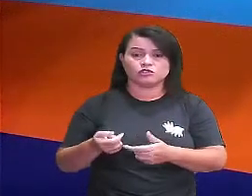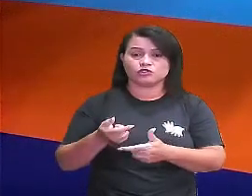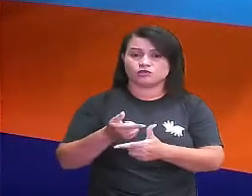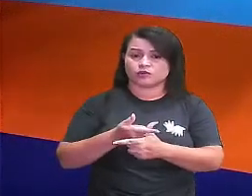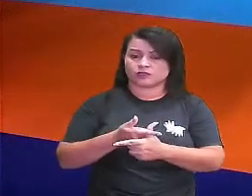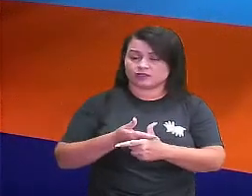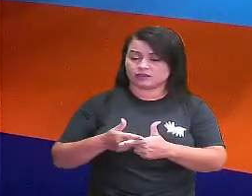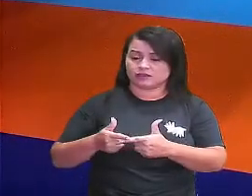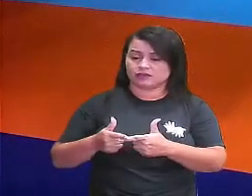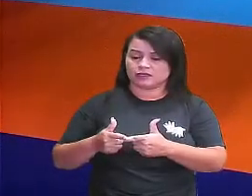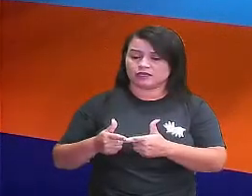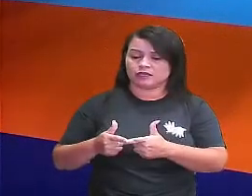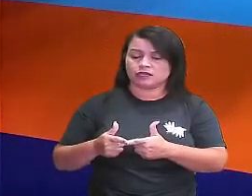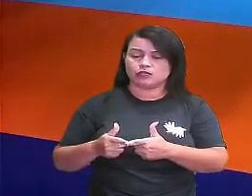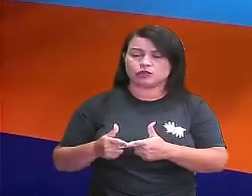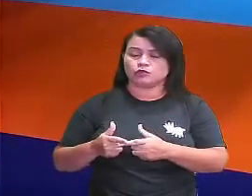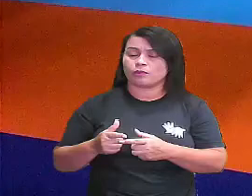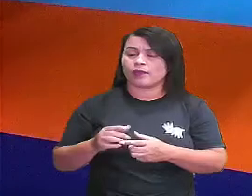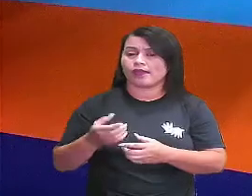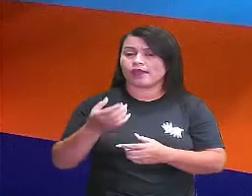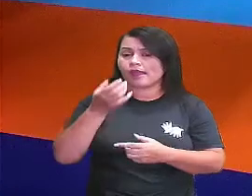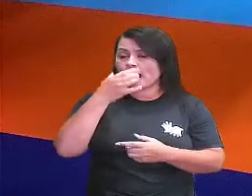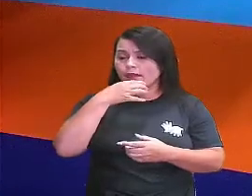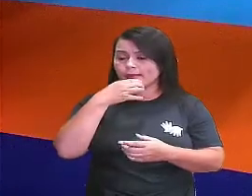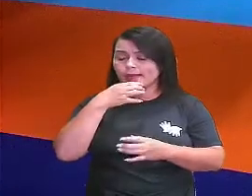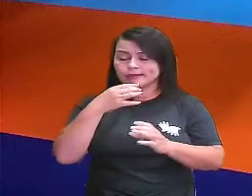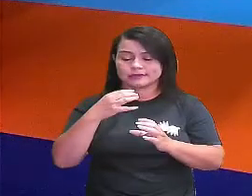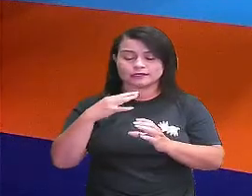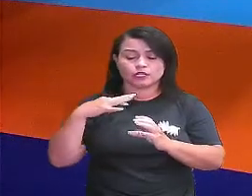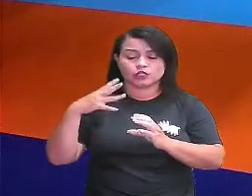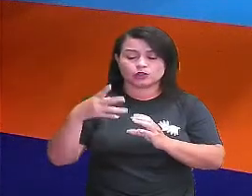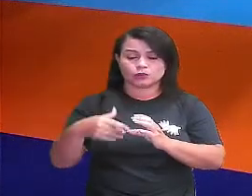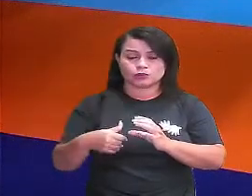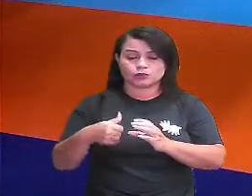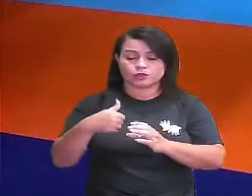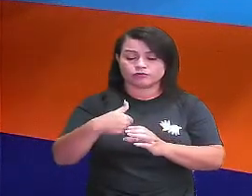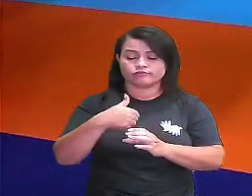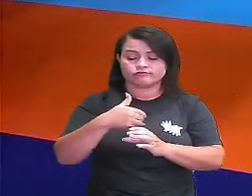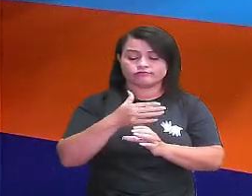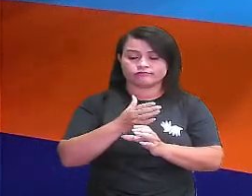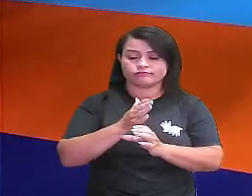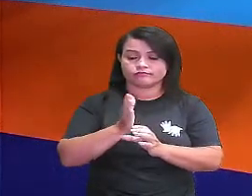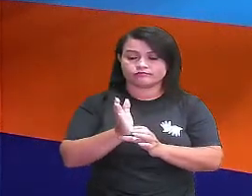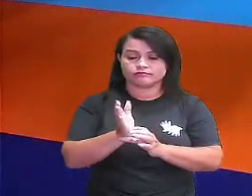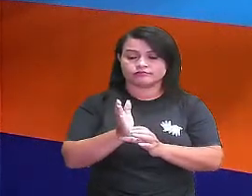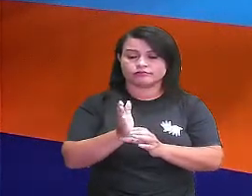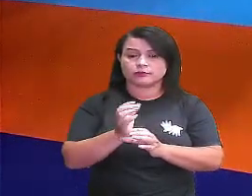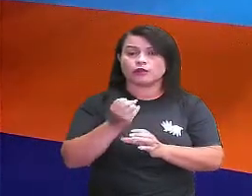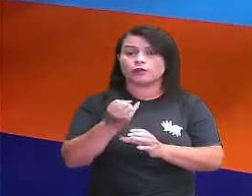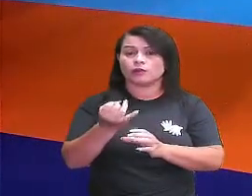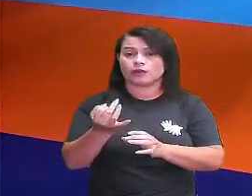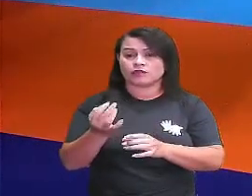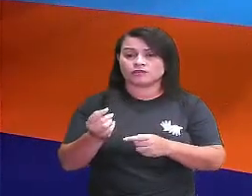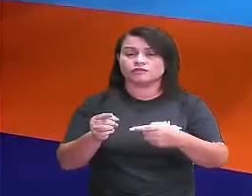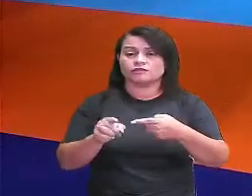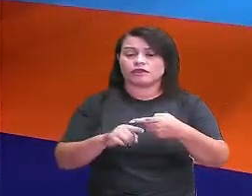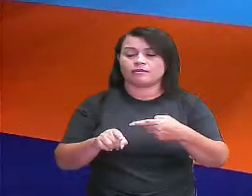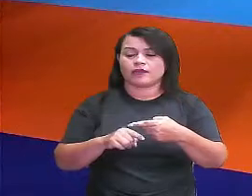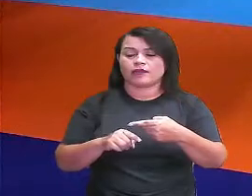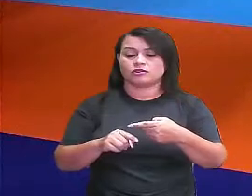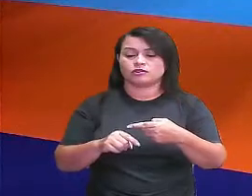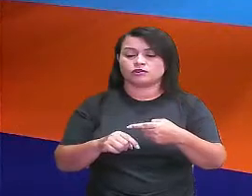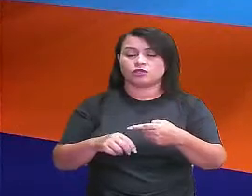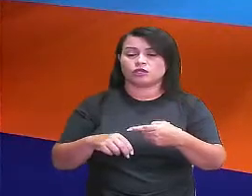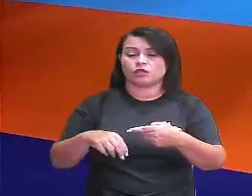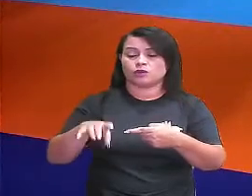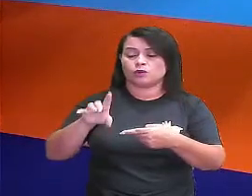Toda vez que eu peguei a maçã, a quantidade total que eu dividi vai aqui embaixo, tá certo? E o